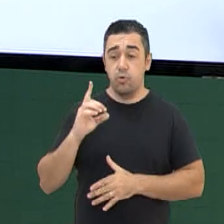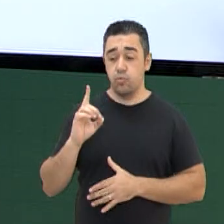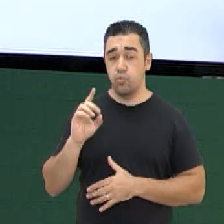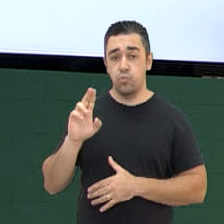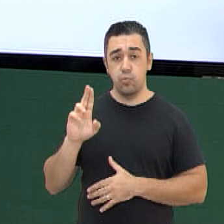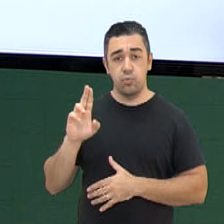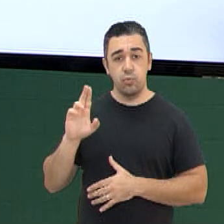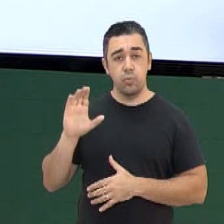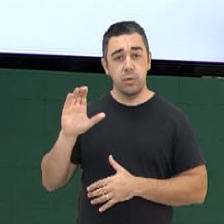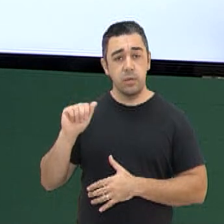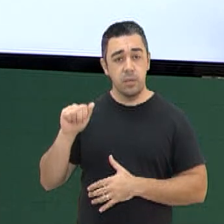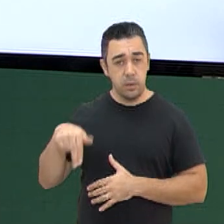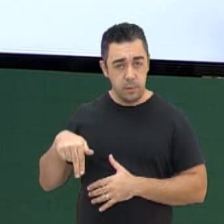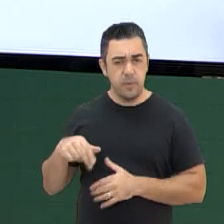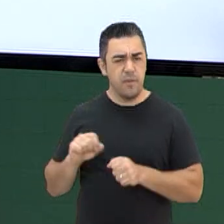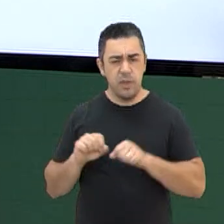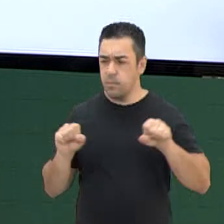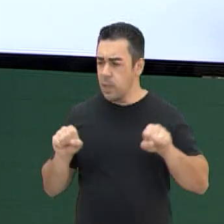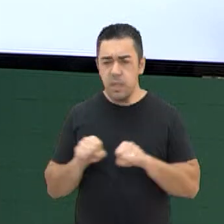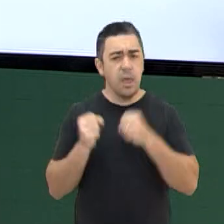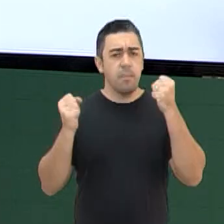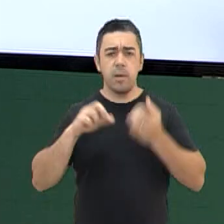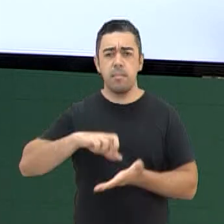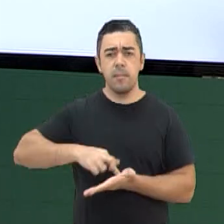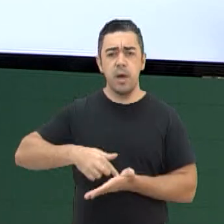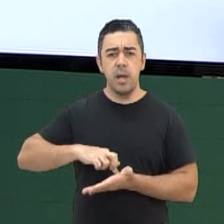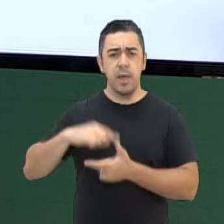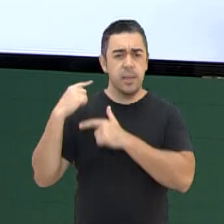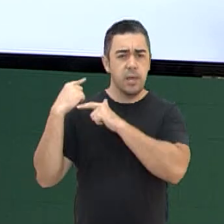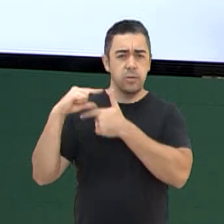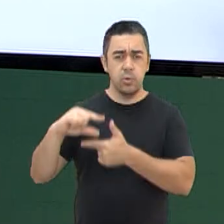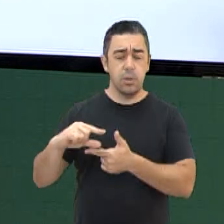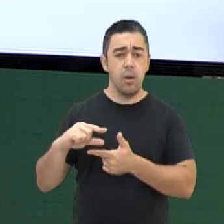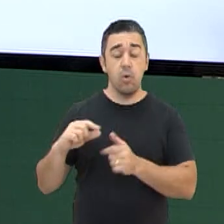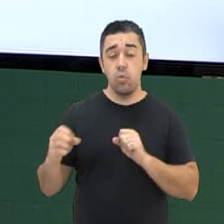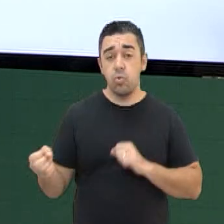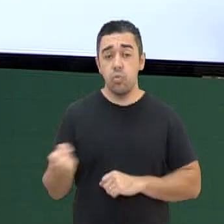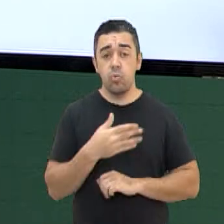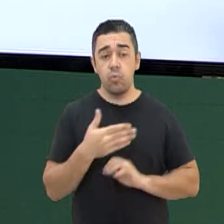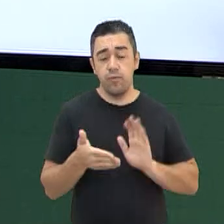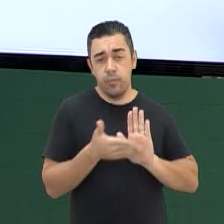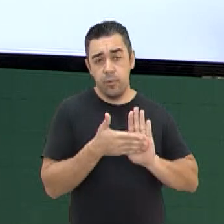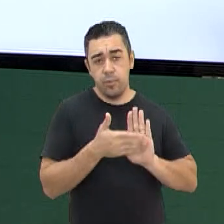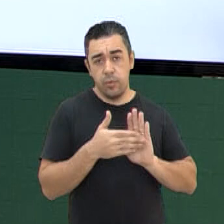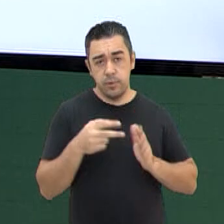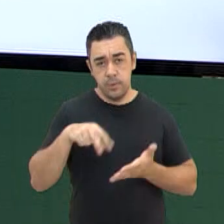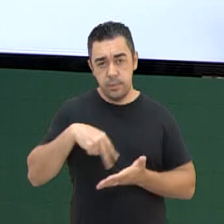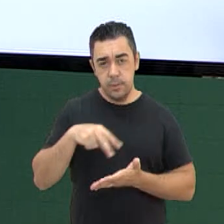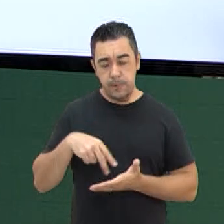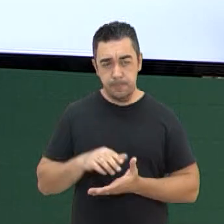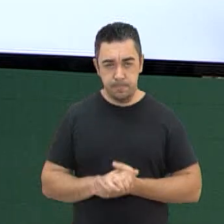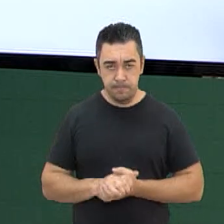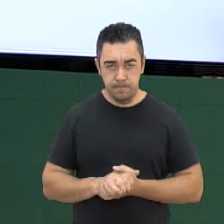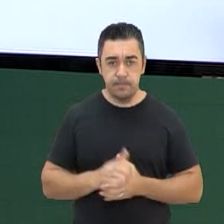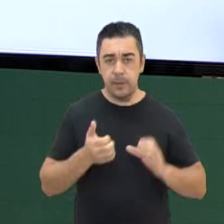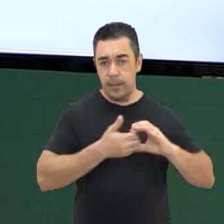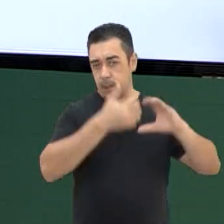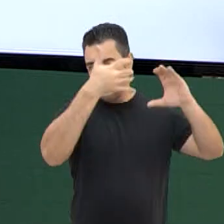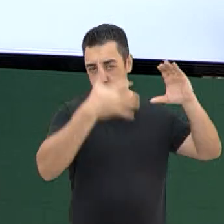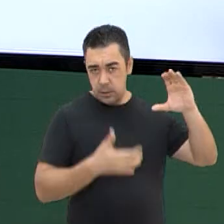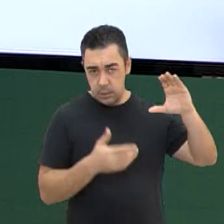vai promover uma ruptura com o balé clássico, uma nova proposta de dança. Como